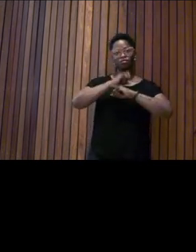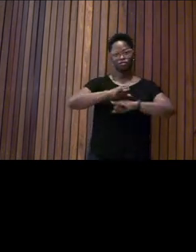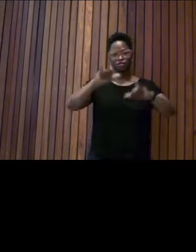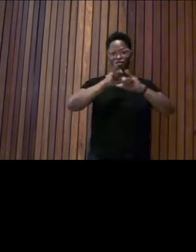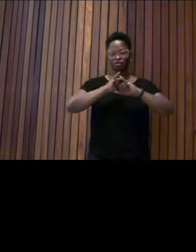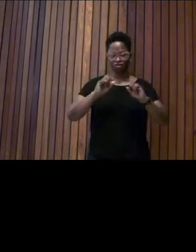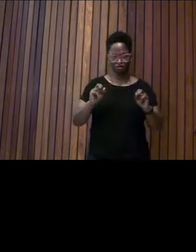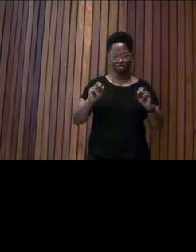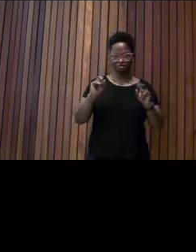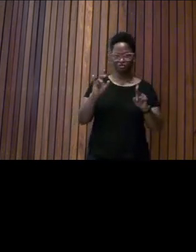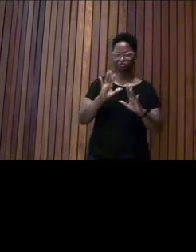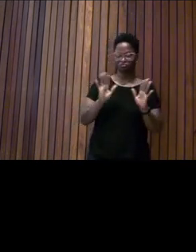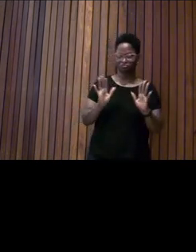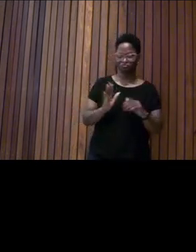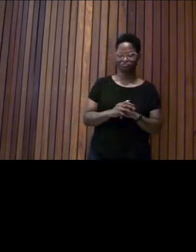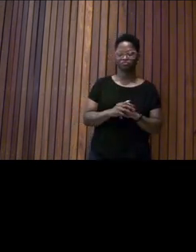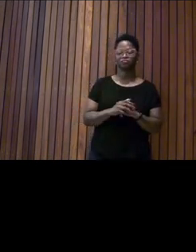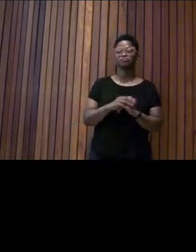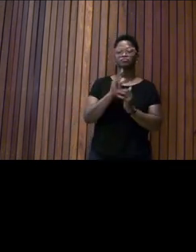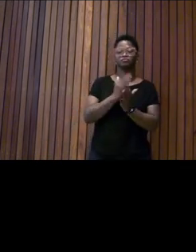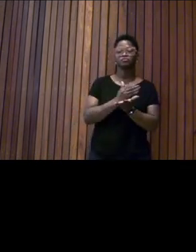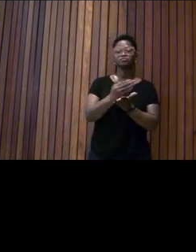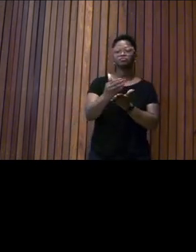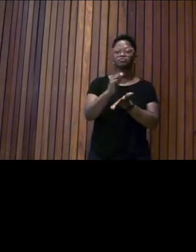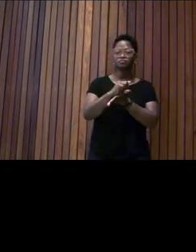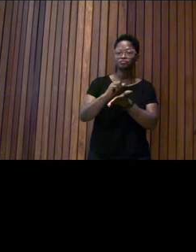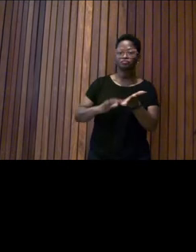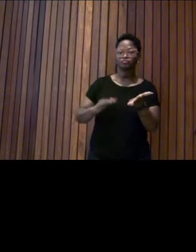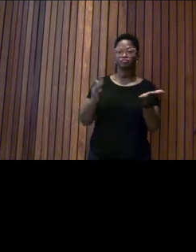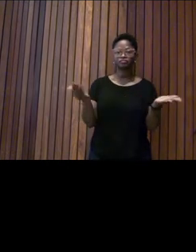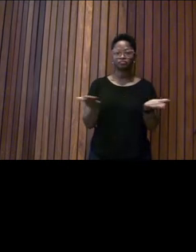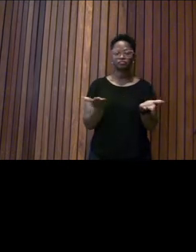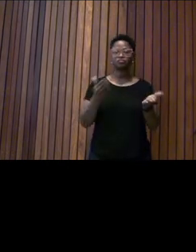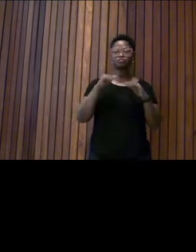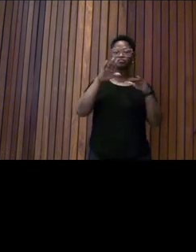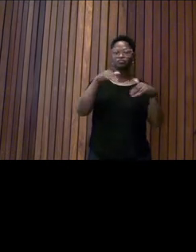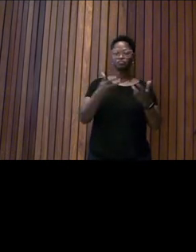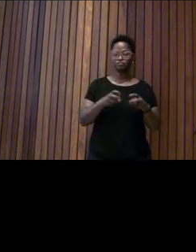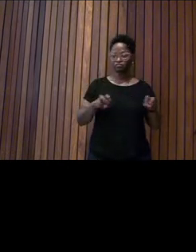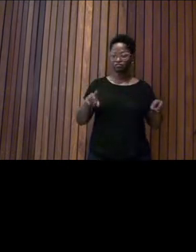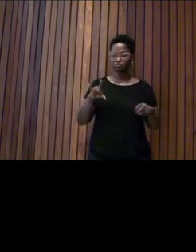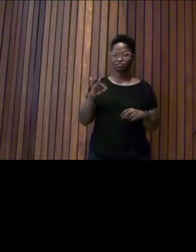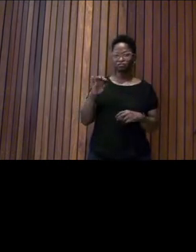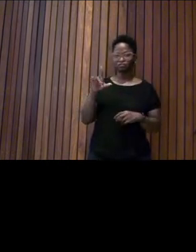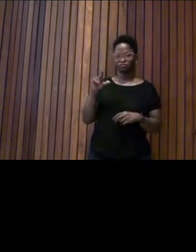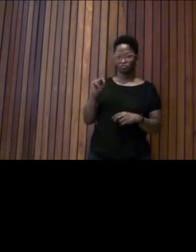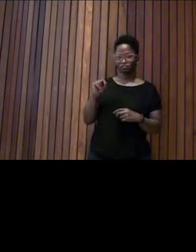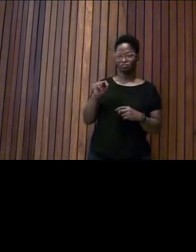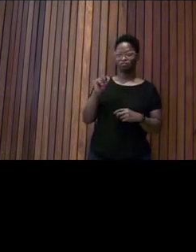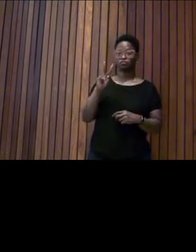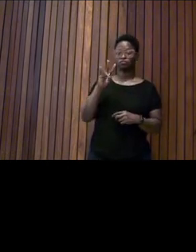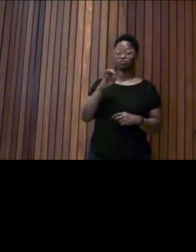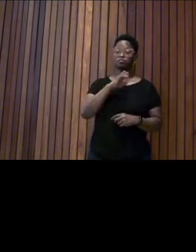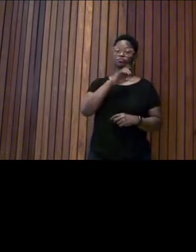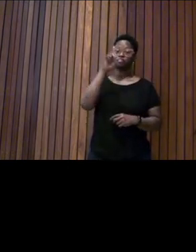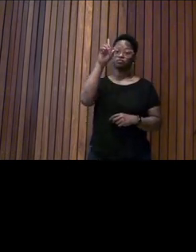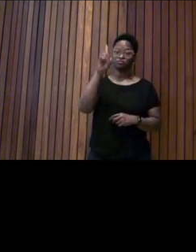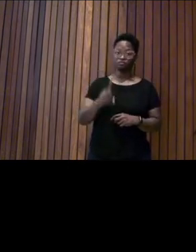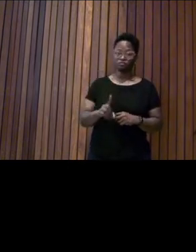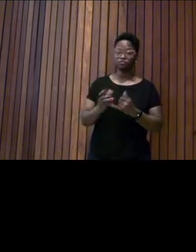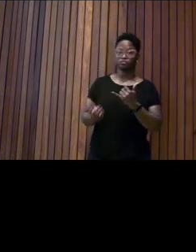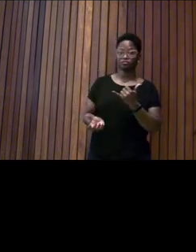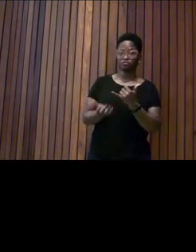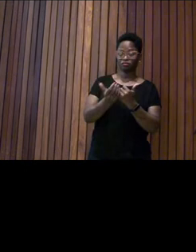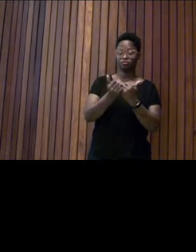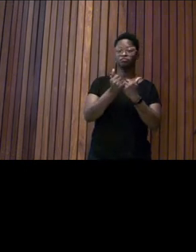tá? Para dar início às atividades de hoje, chamo à mesa Diego Bevilacqua, vice-diretor de Patrimônio Cultural e